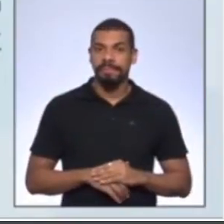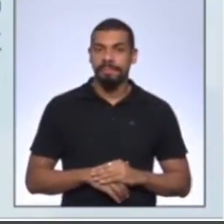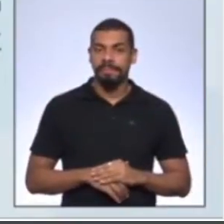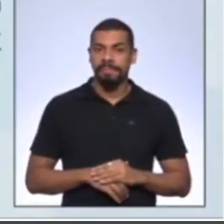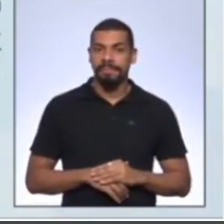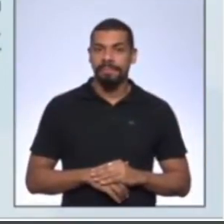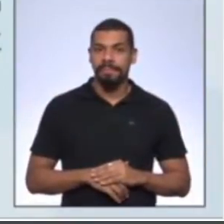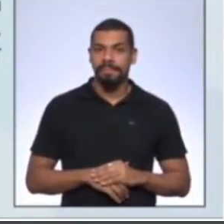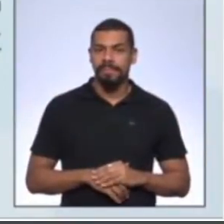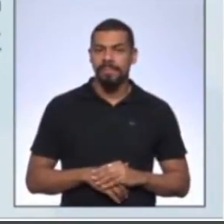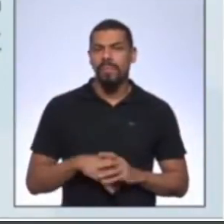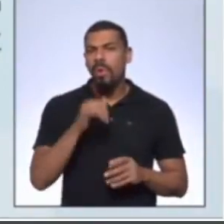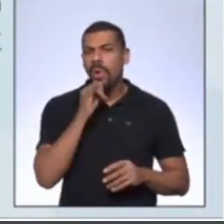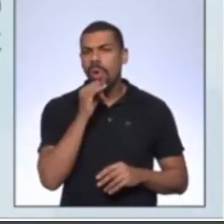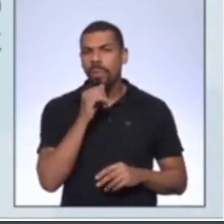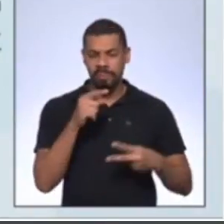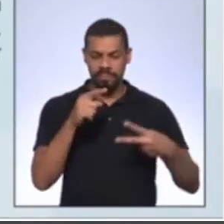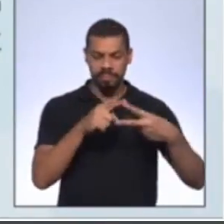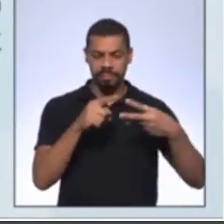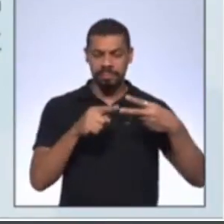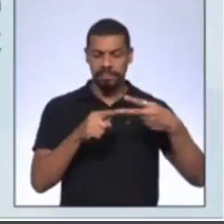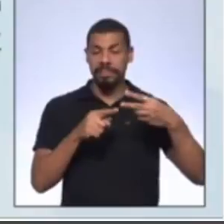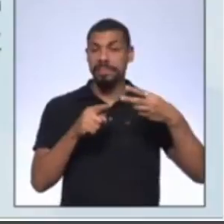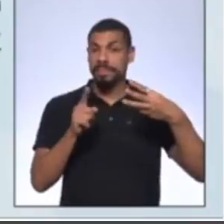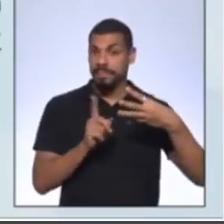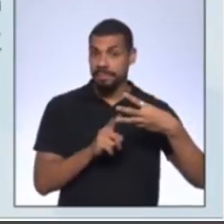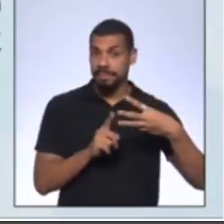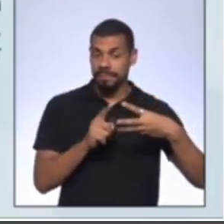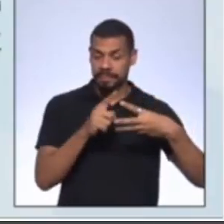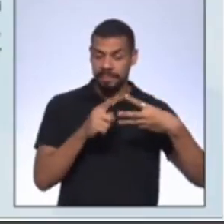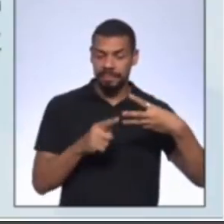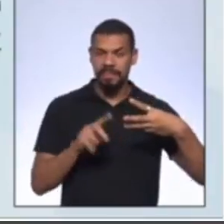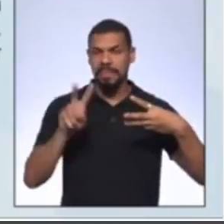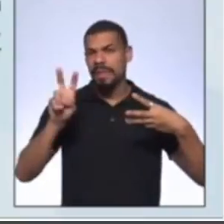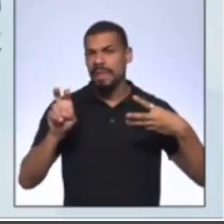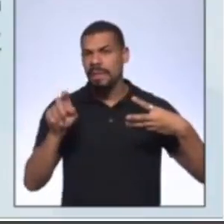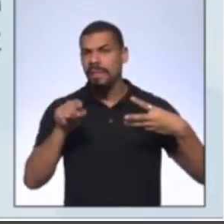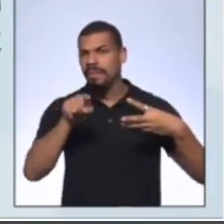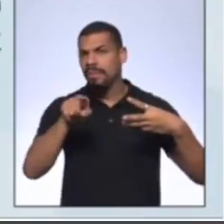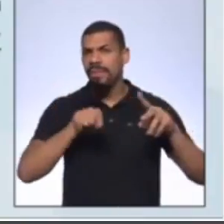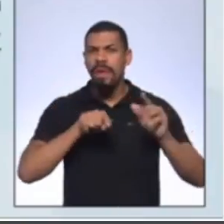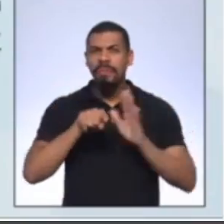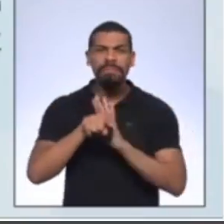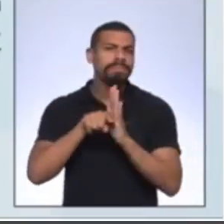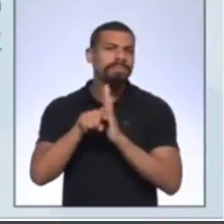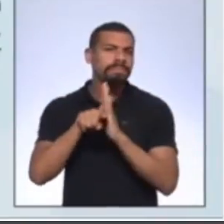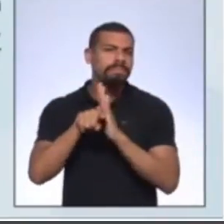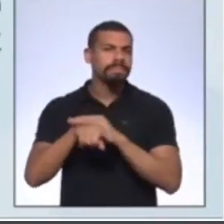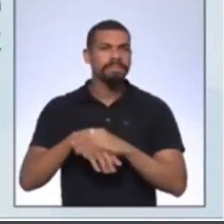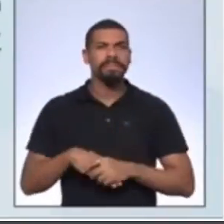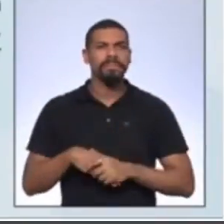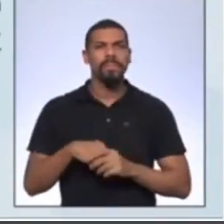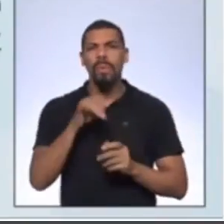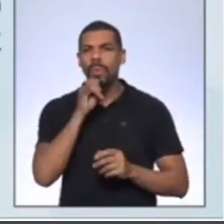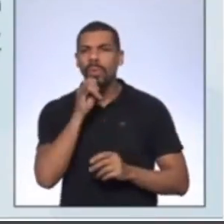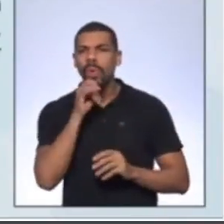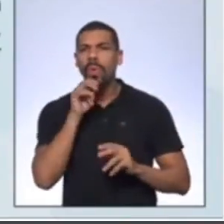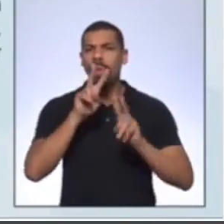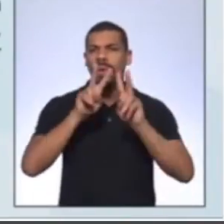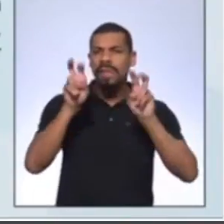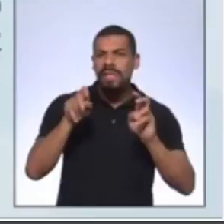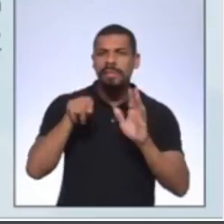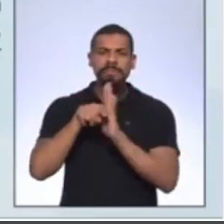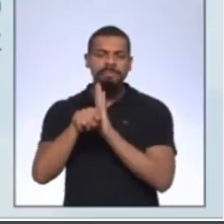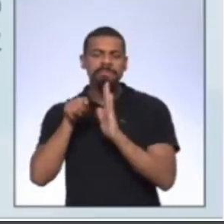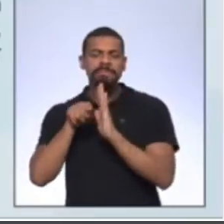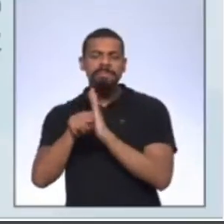tá mas aí eu nós temos aí né três temas abaixo e vocês vão realizar um trabalho de e coletando textos